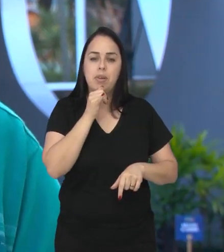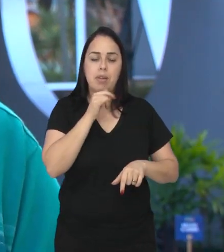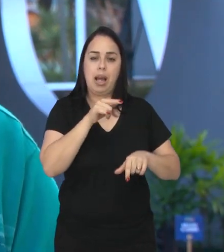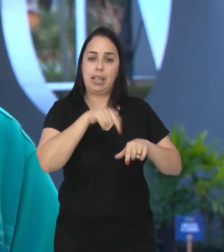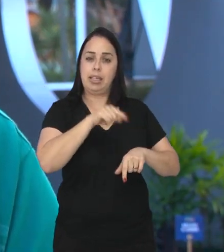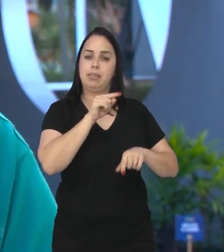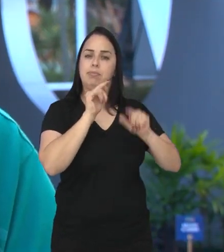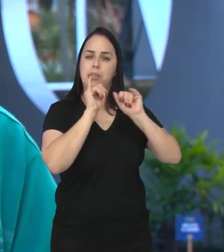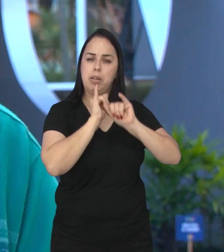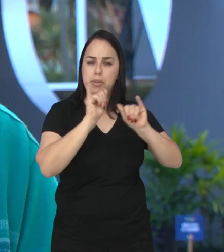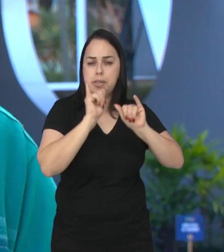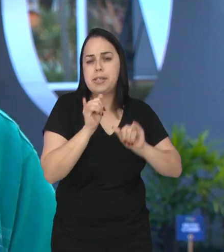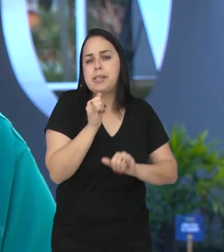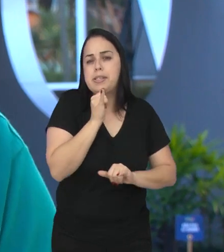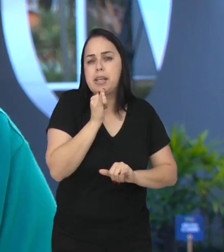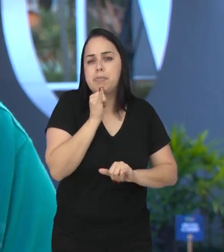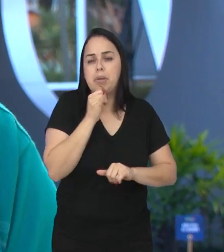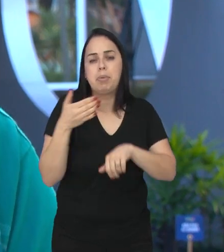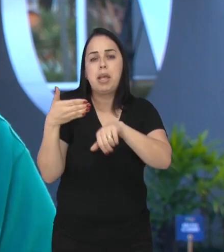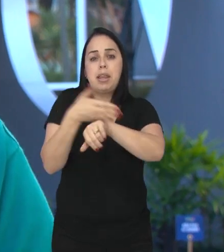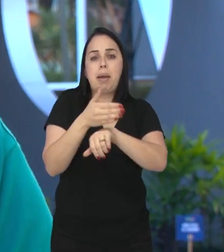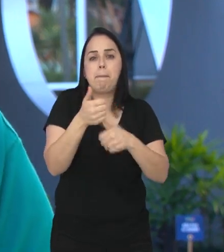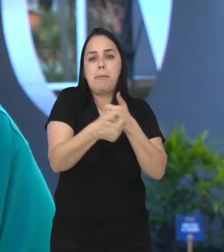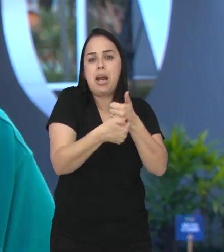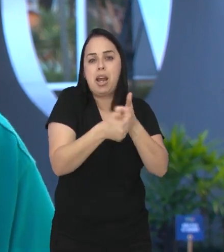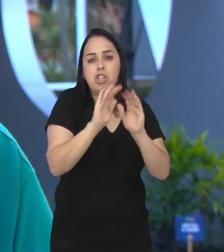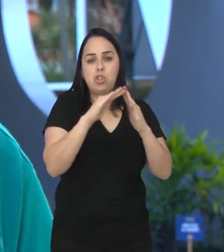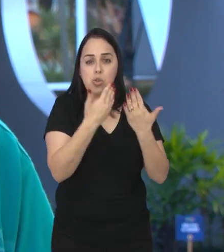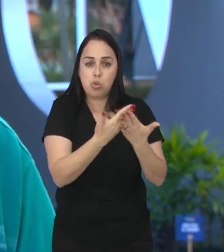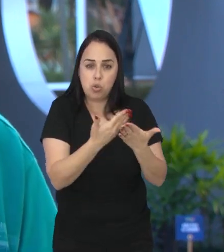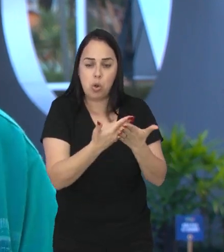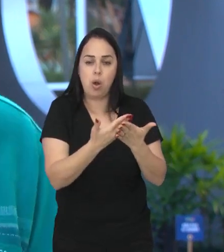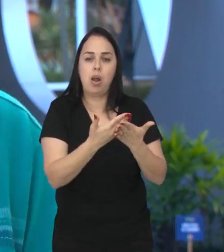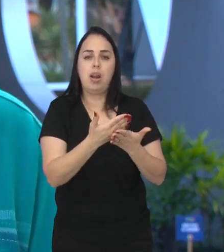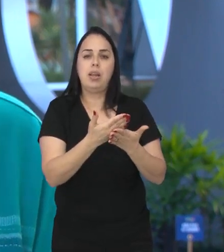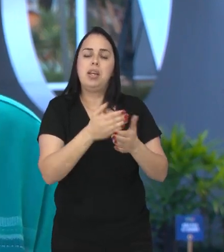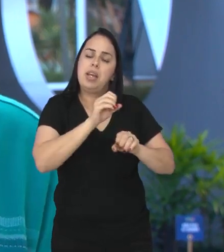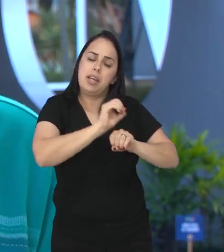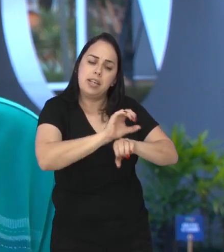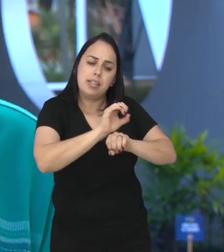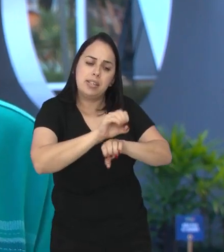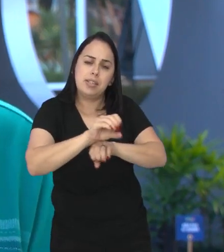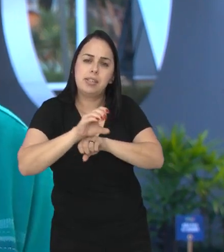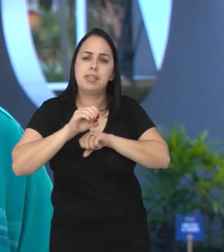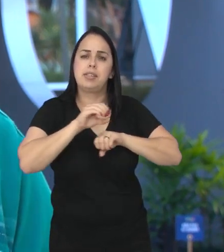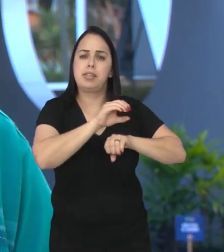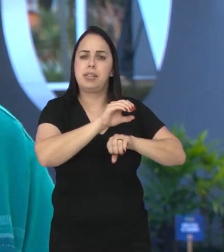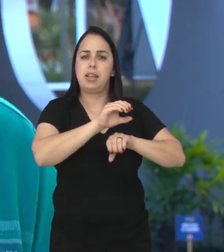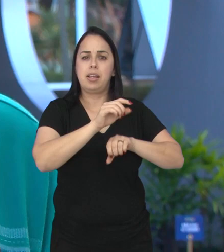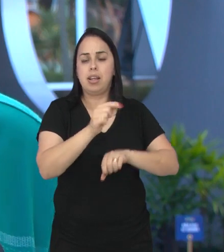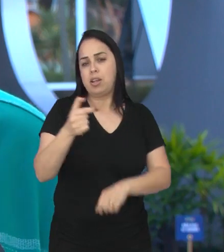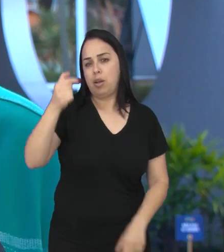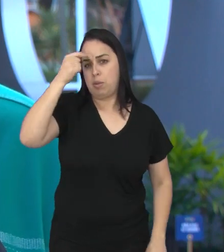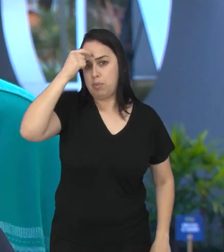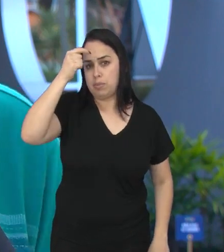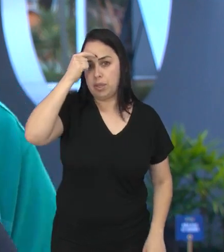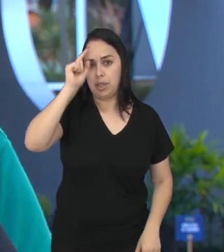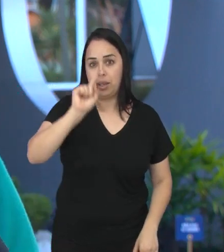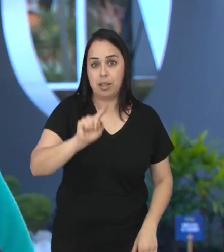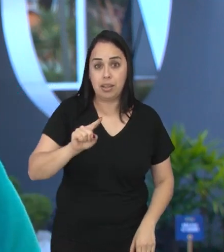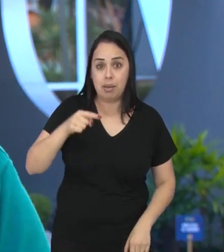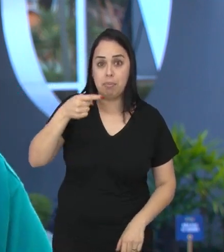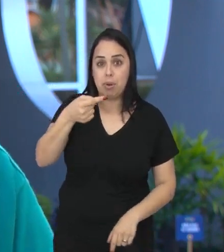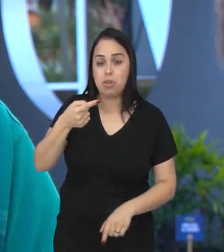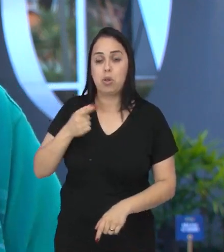nós vamos fazer a conscientização pode te dar um exemplo em porta de escola então vai os agentes na porta da escola fazem todo o trabalho de